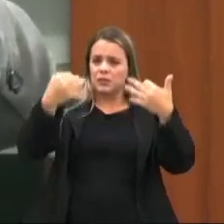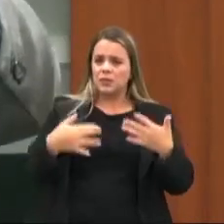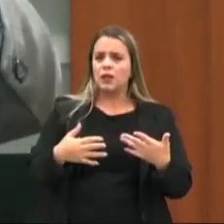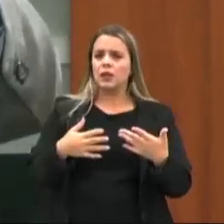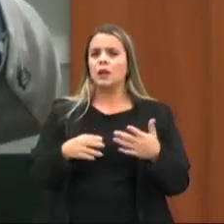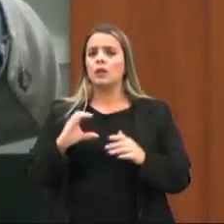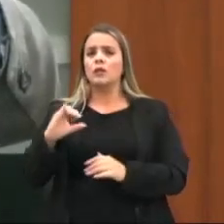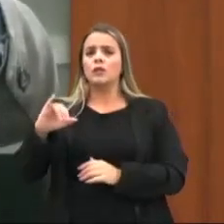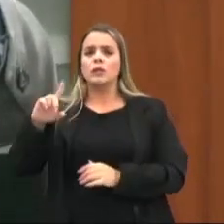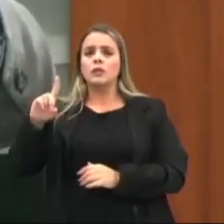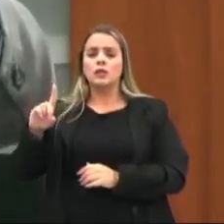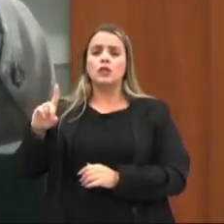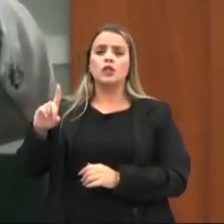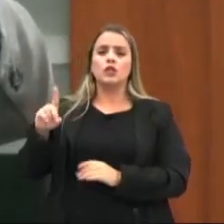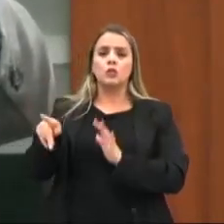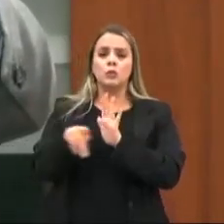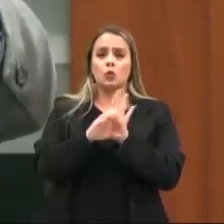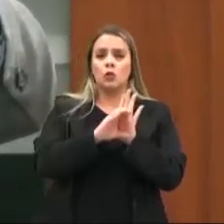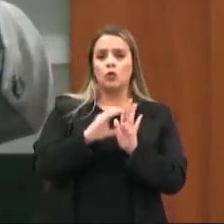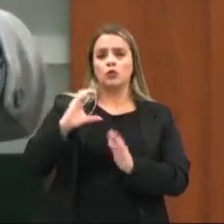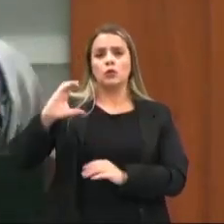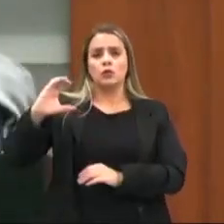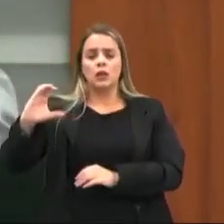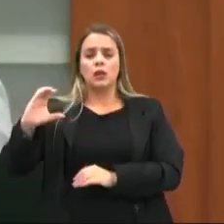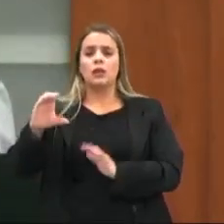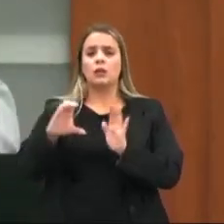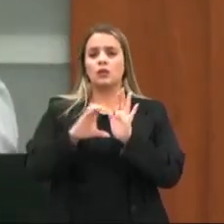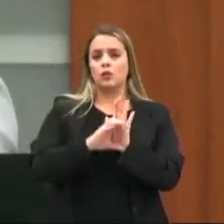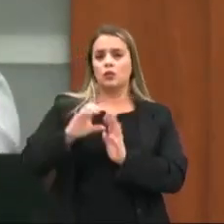CID dos códigos C e D.